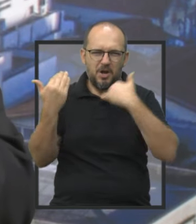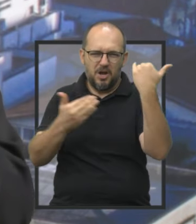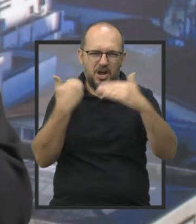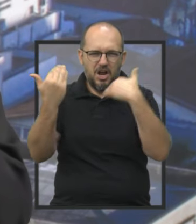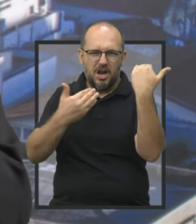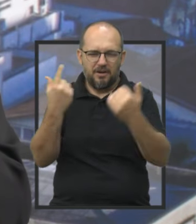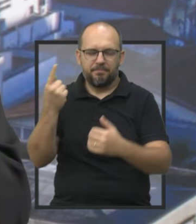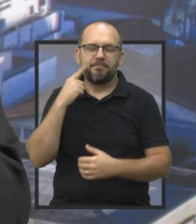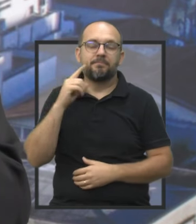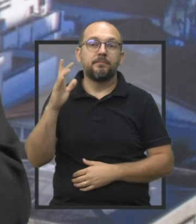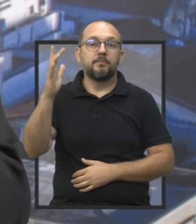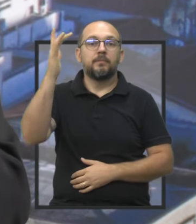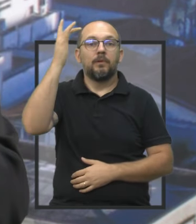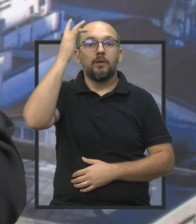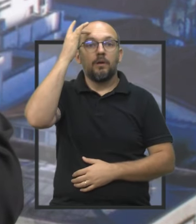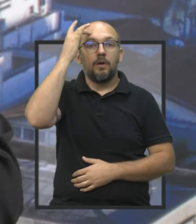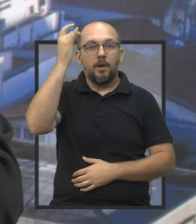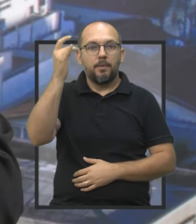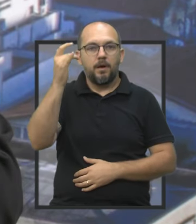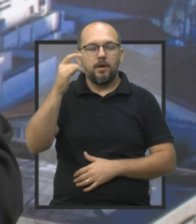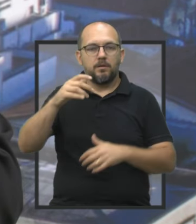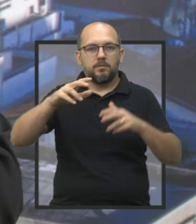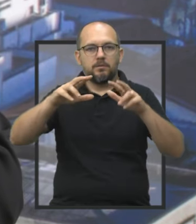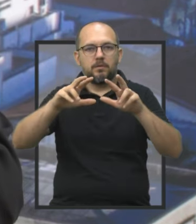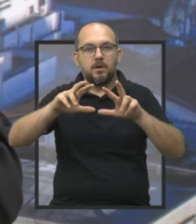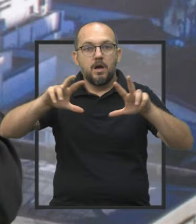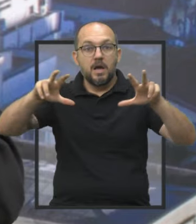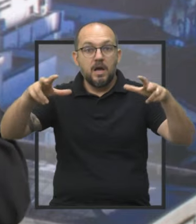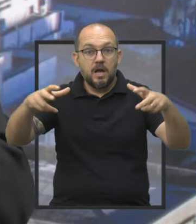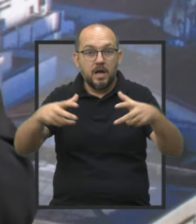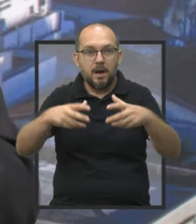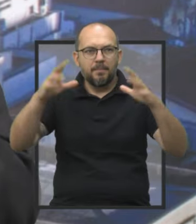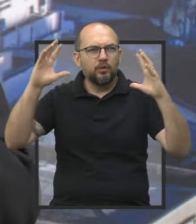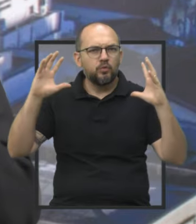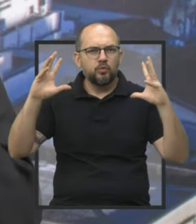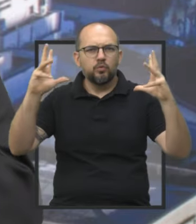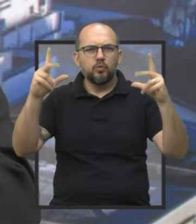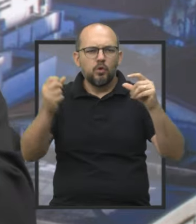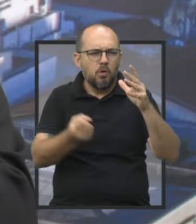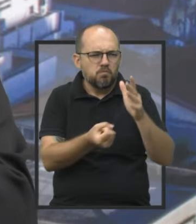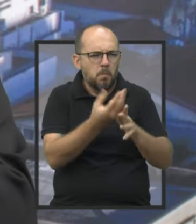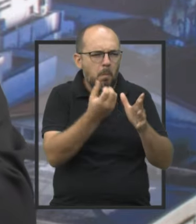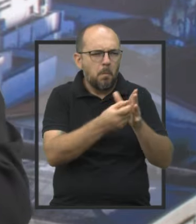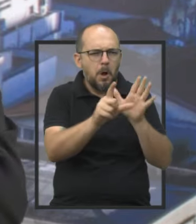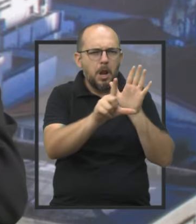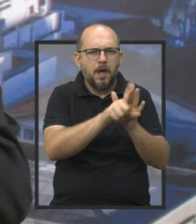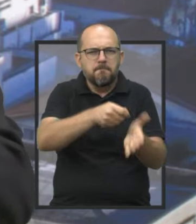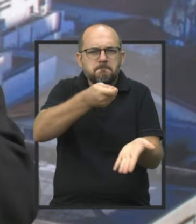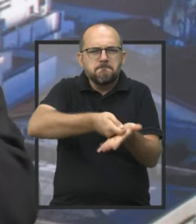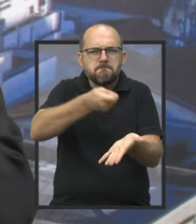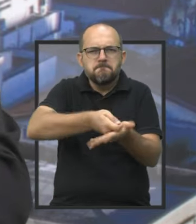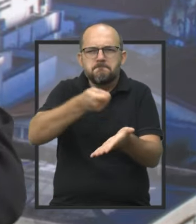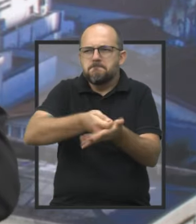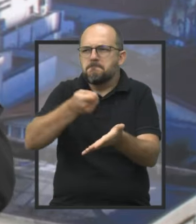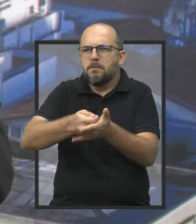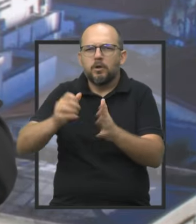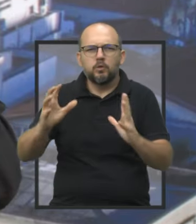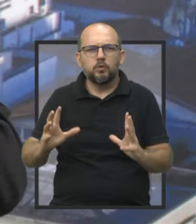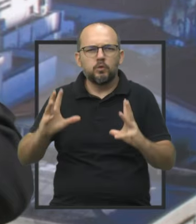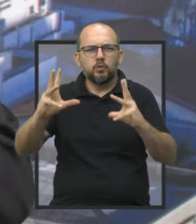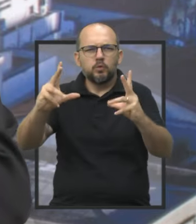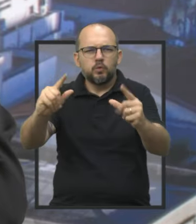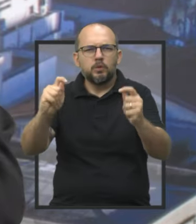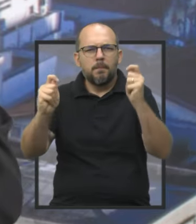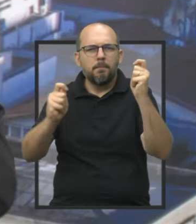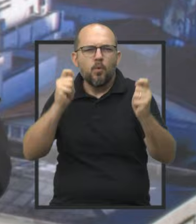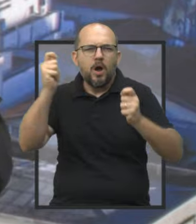No outro dia, as câmaras estavam editando leis, obrigando todas as boates a